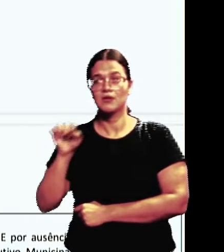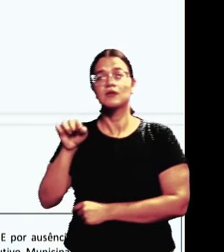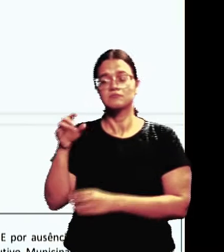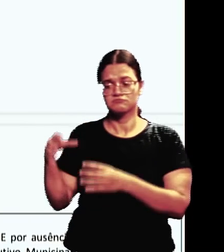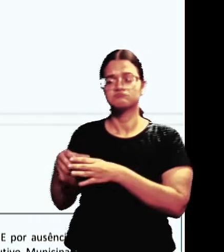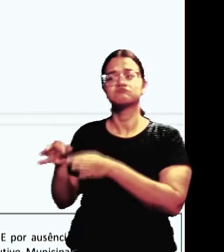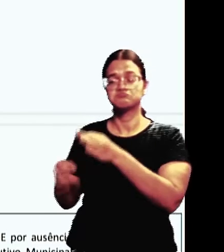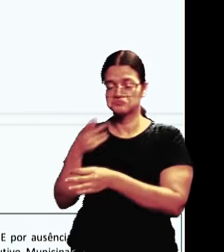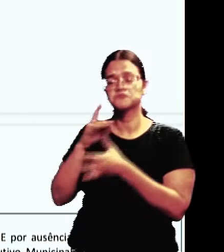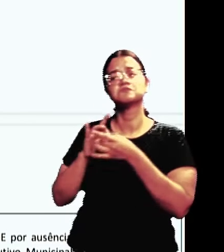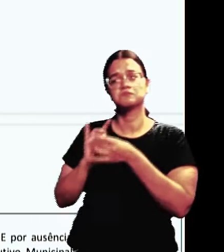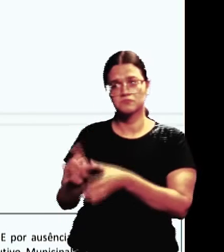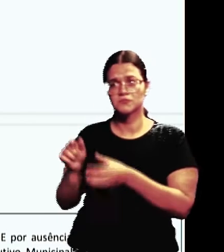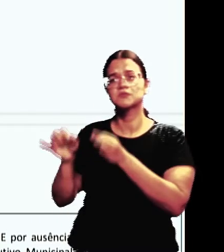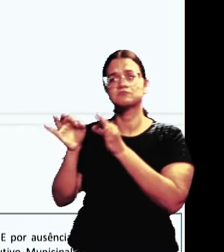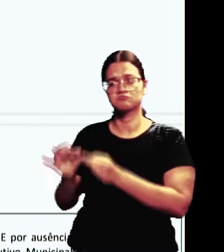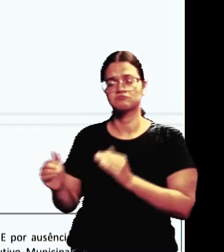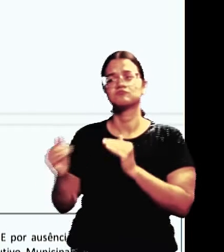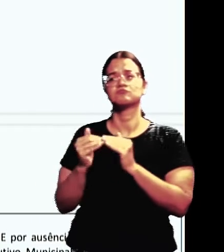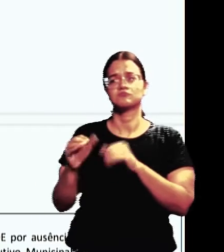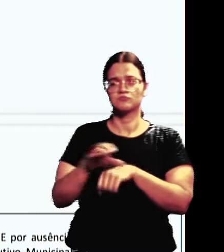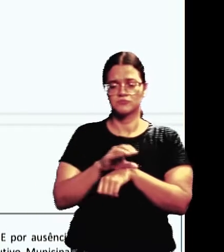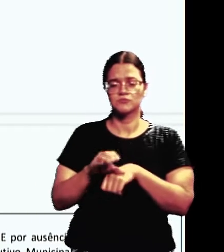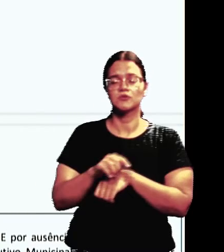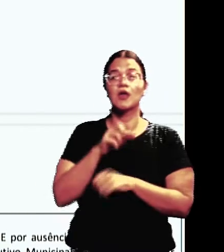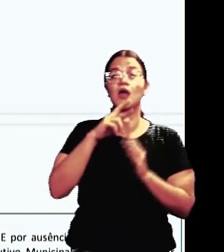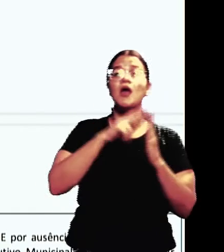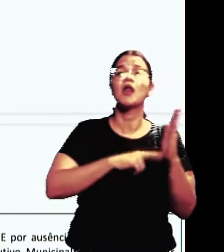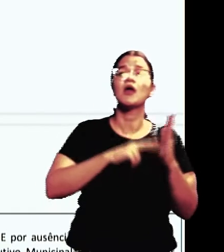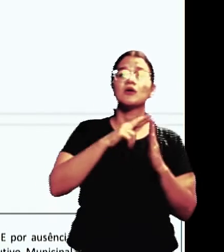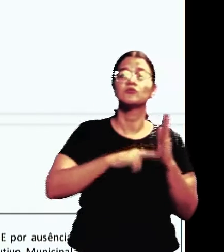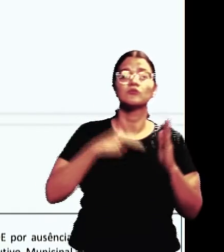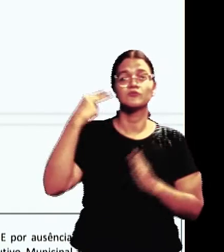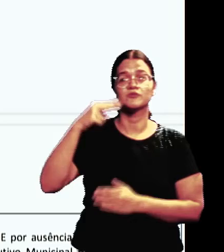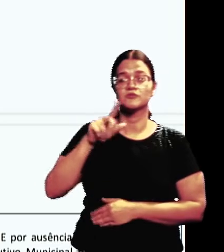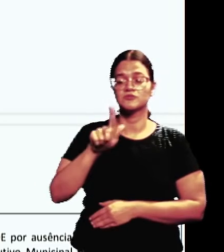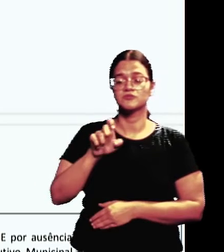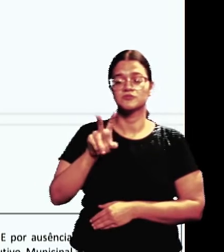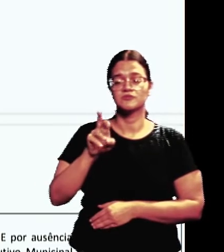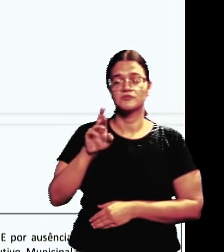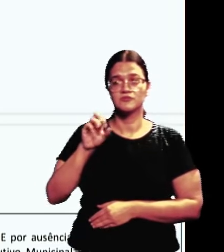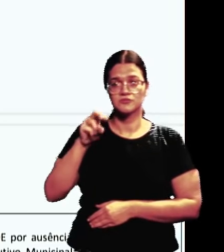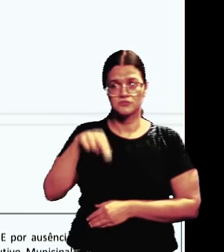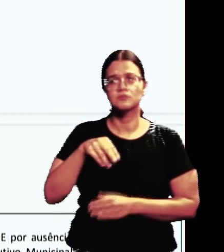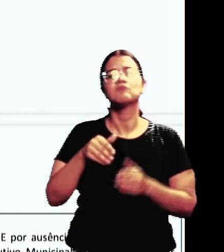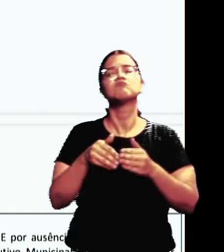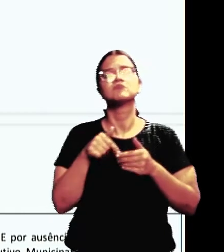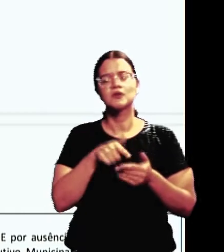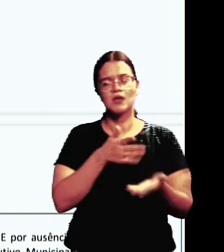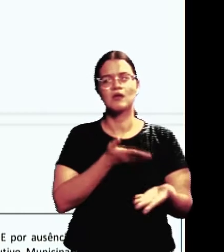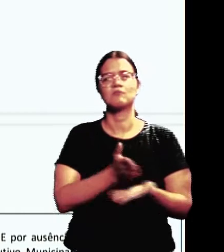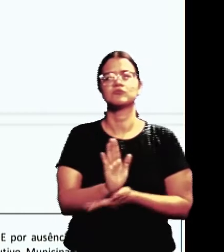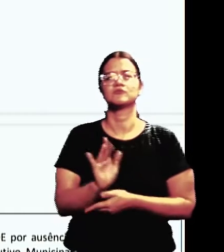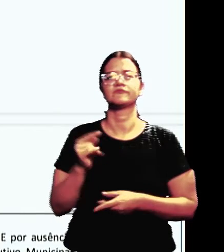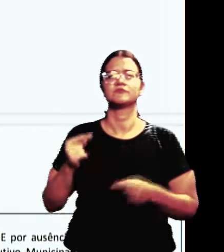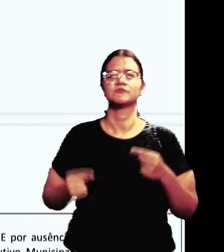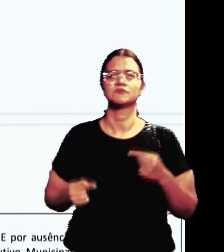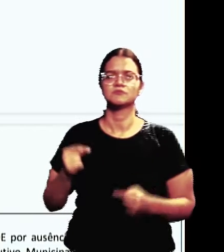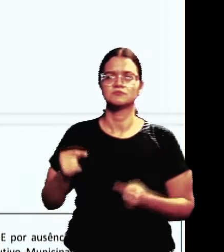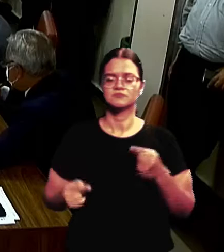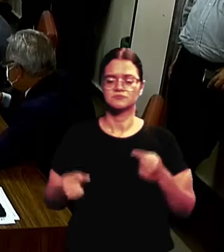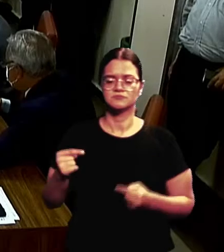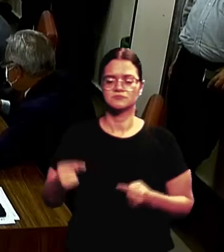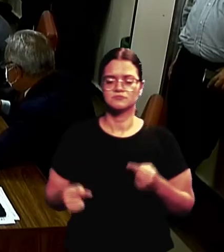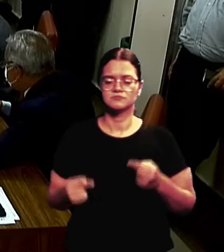manifestou pela juridicidade, relator vereador Mauro Rubem, não, desculpa, relator vereador Jefferson Abel pela aprovação. O projeto está em